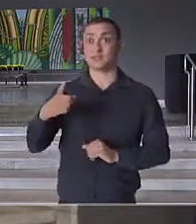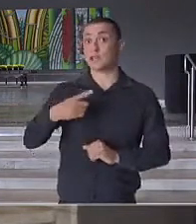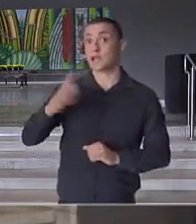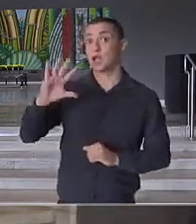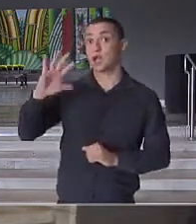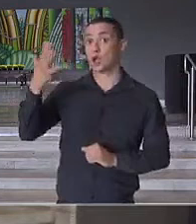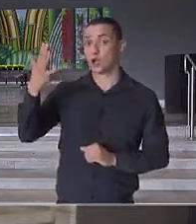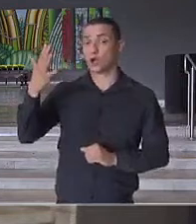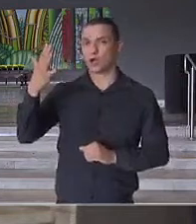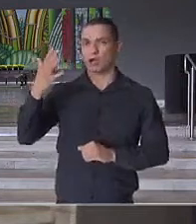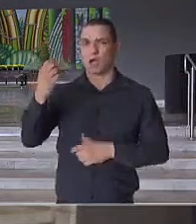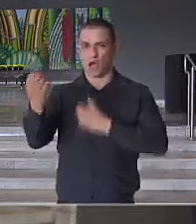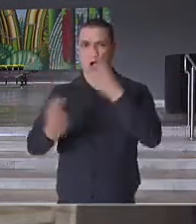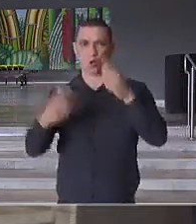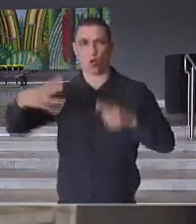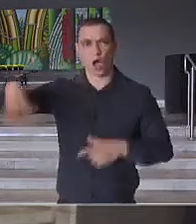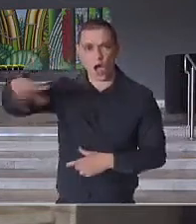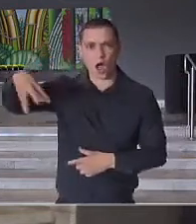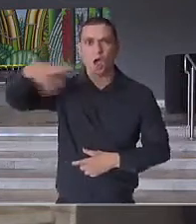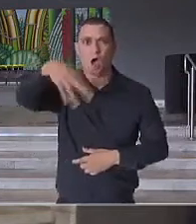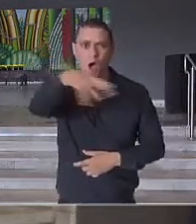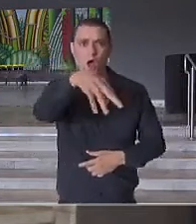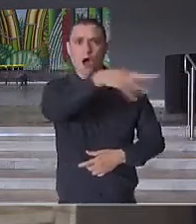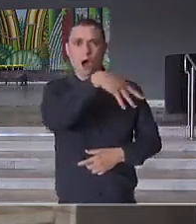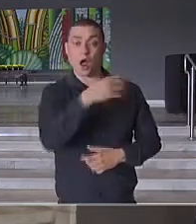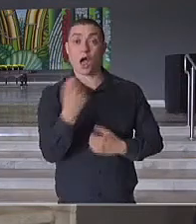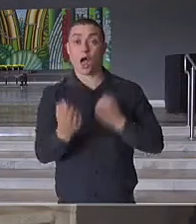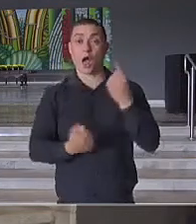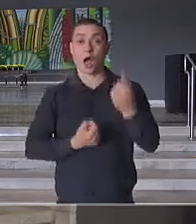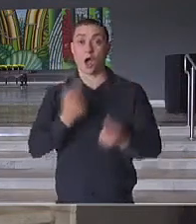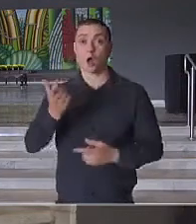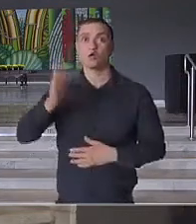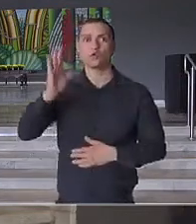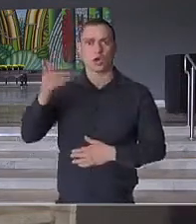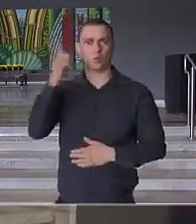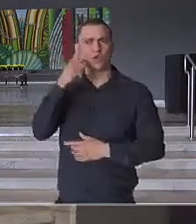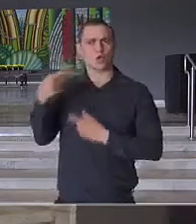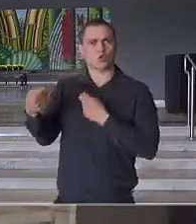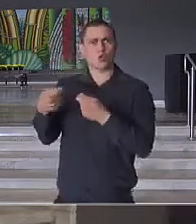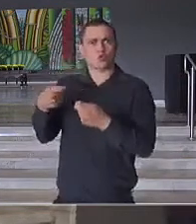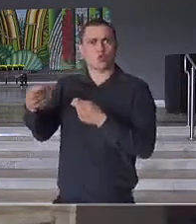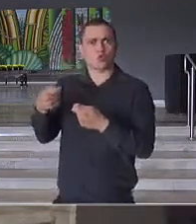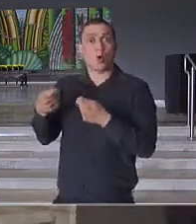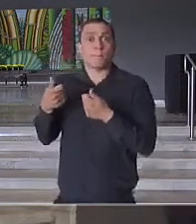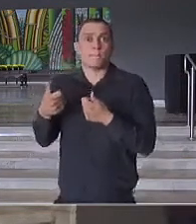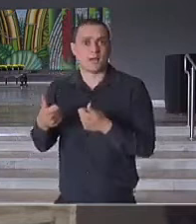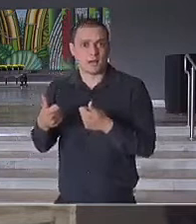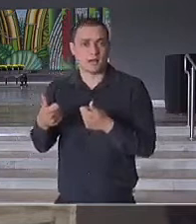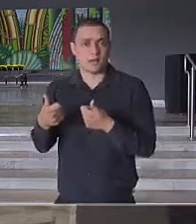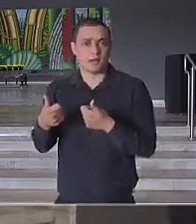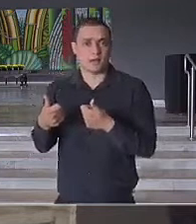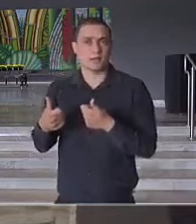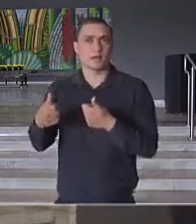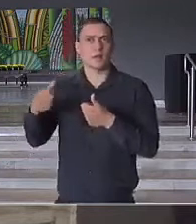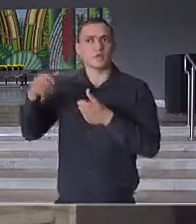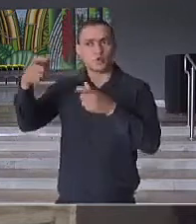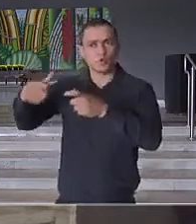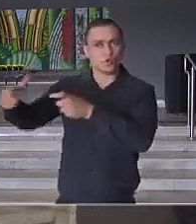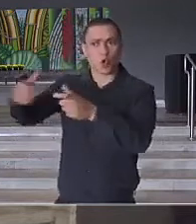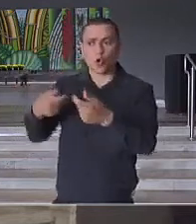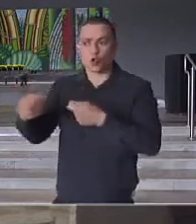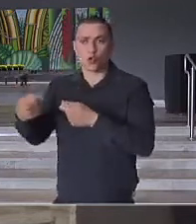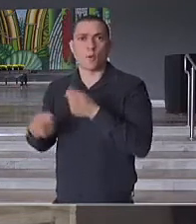Determinados setores que têm um controle maior sobre os seus